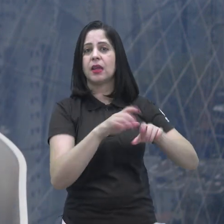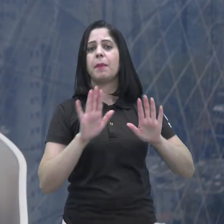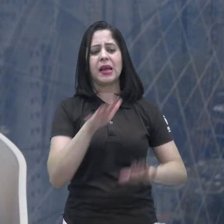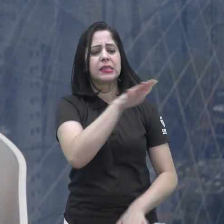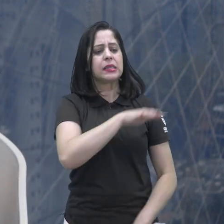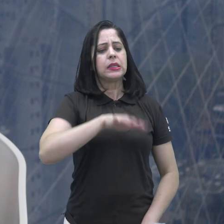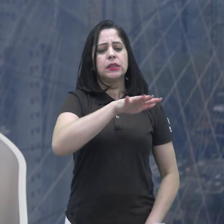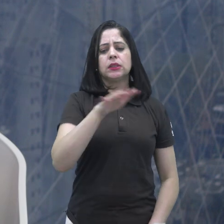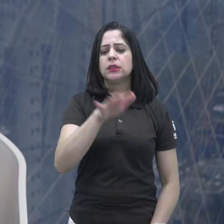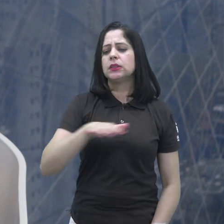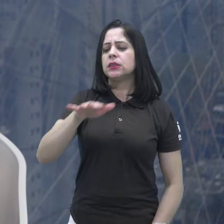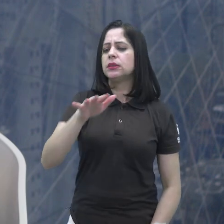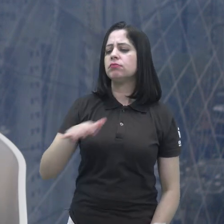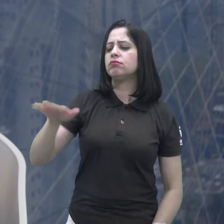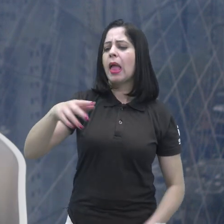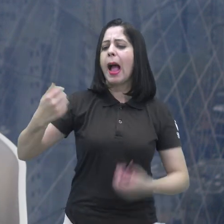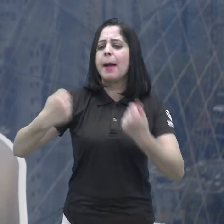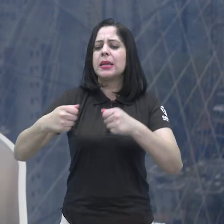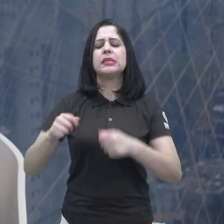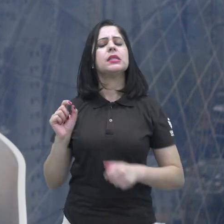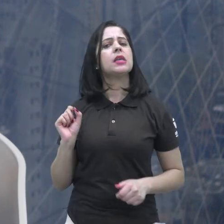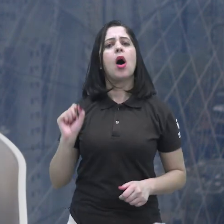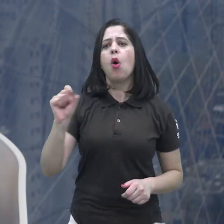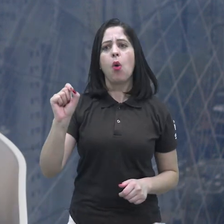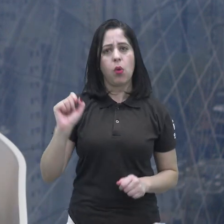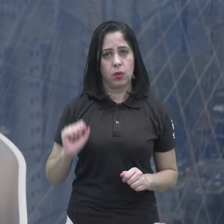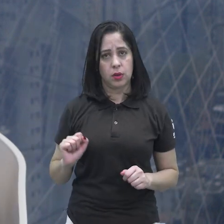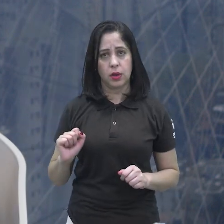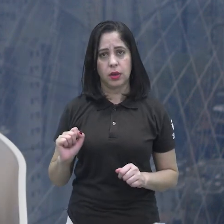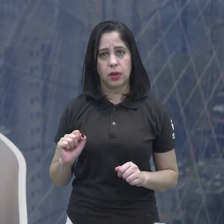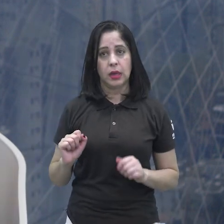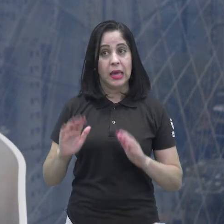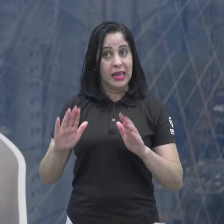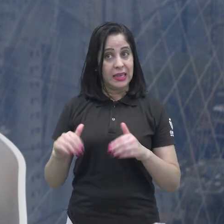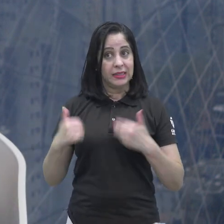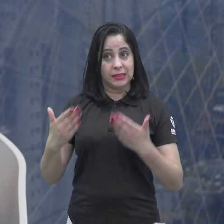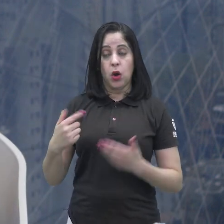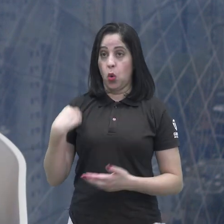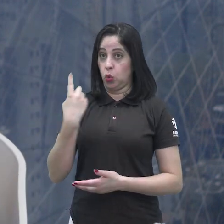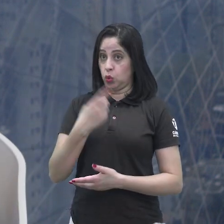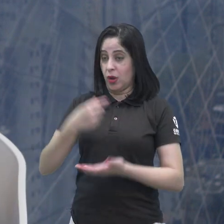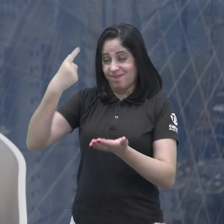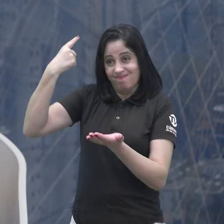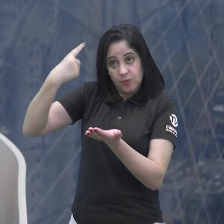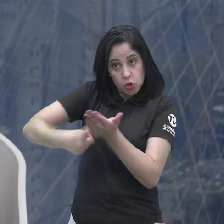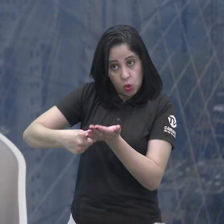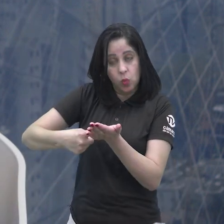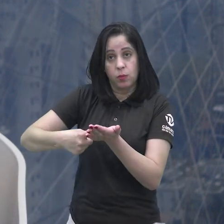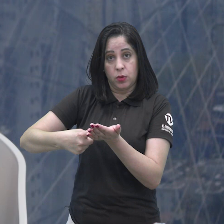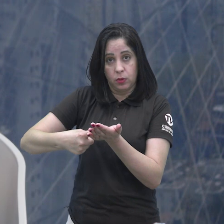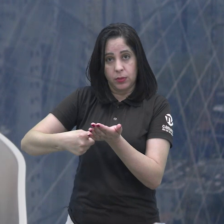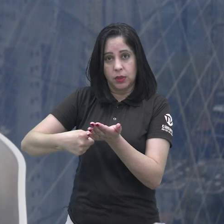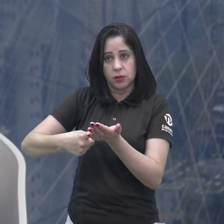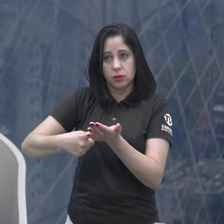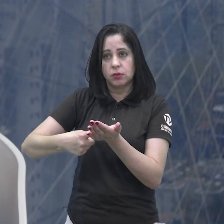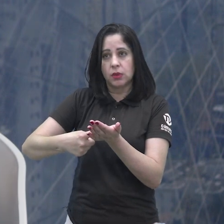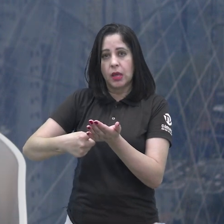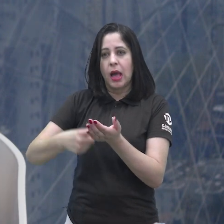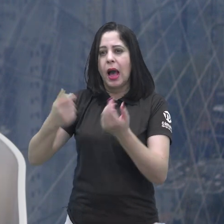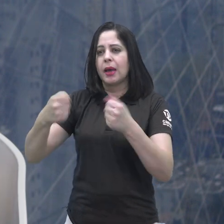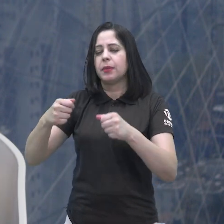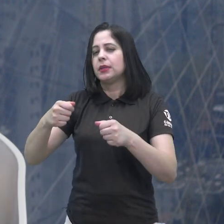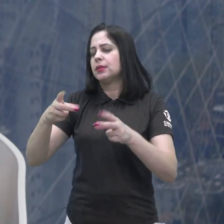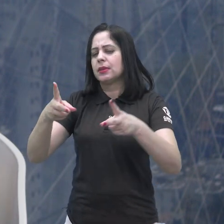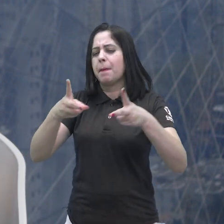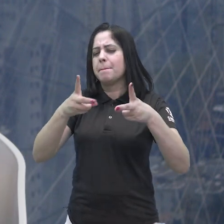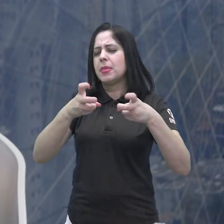essas áreas necessitam? Essas áreas, a partir desse pacto, né, que a gente fala de pacto social, elas vão estabelecer qual é o